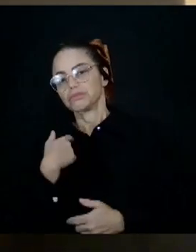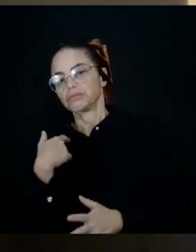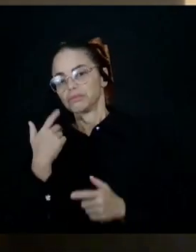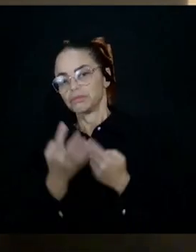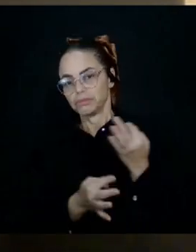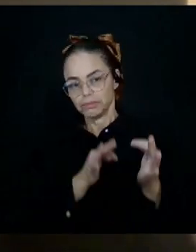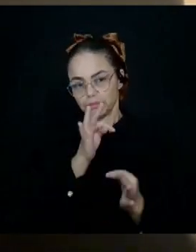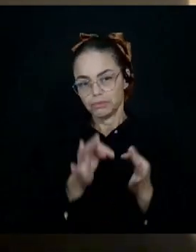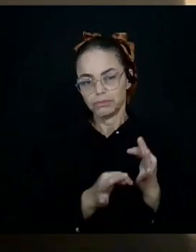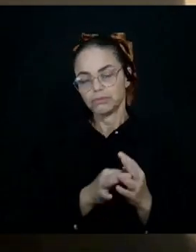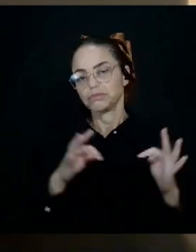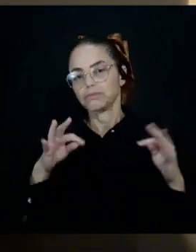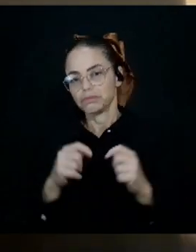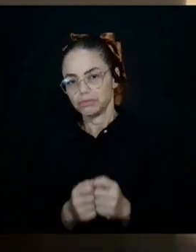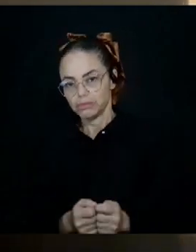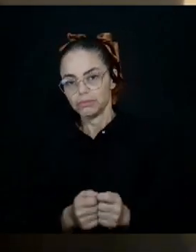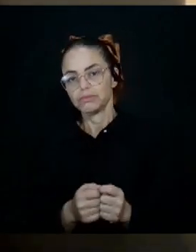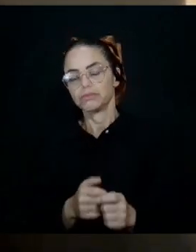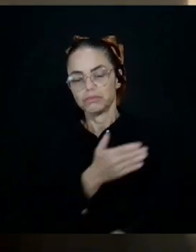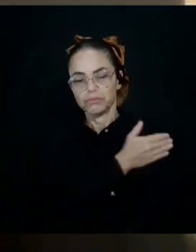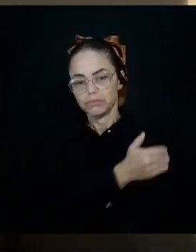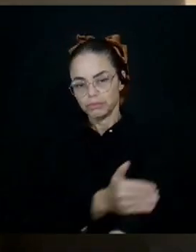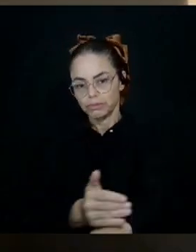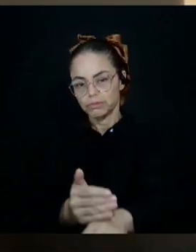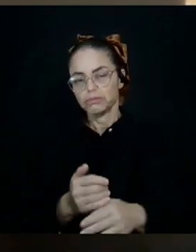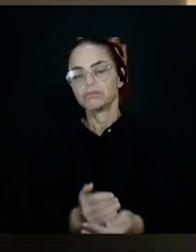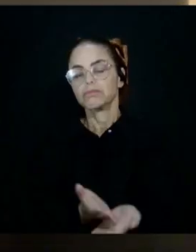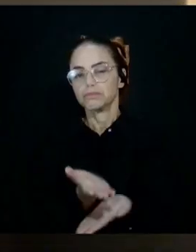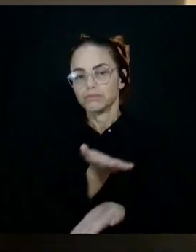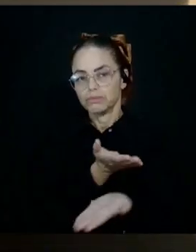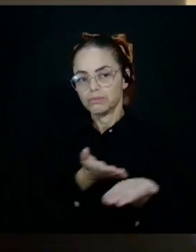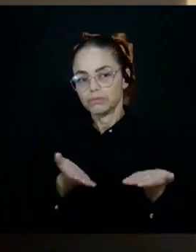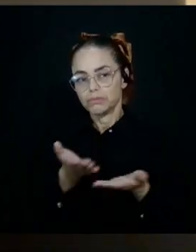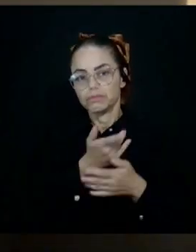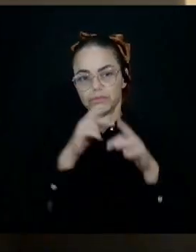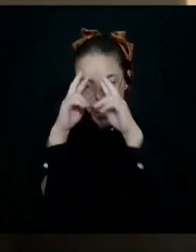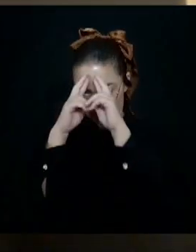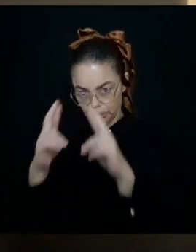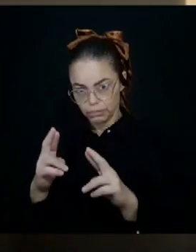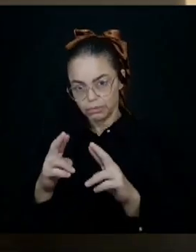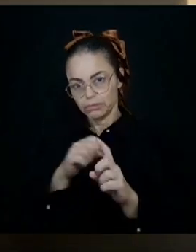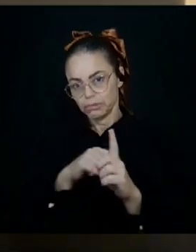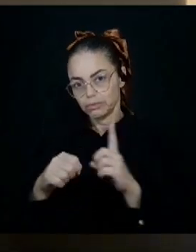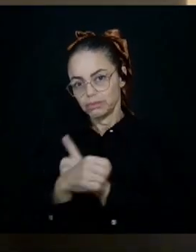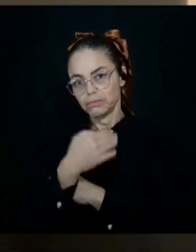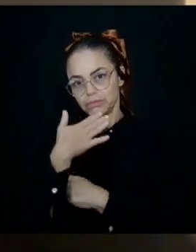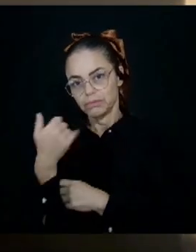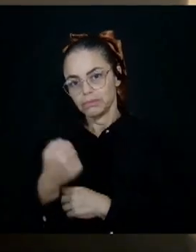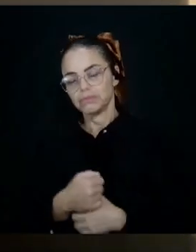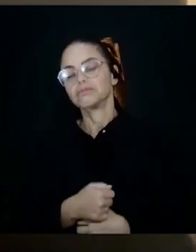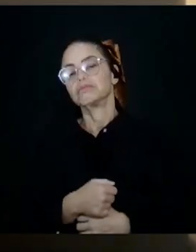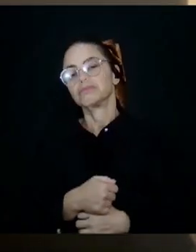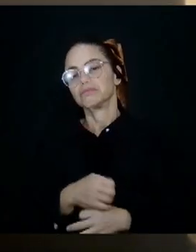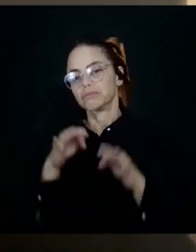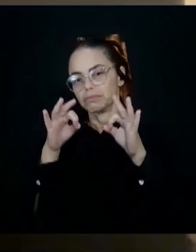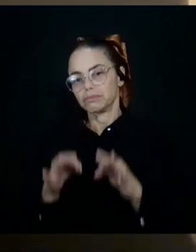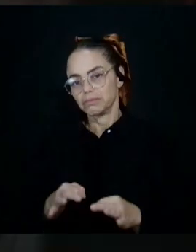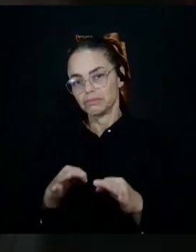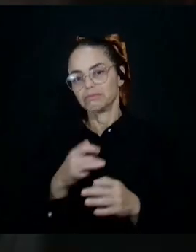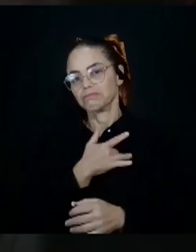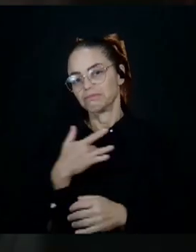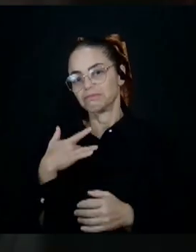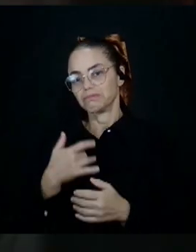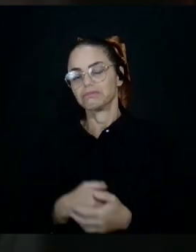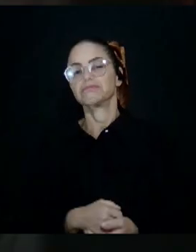todos acostumam a se tratar dessa forma respeitosa, a sociedade fica melhor, a sociedade fica mais justa e fica mais saudável.